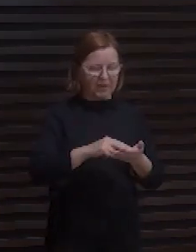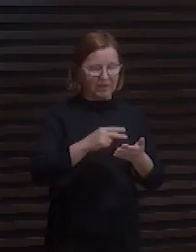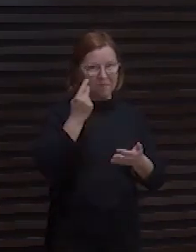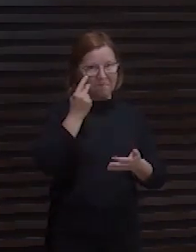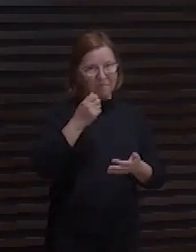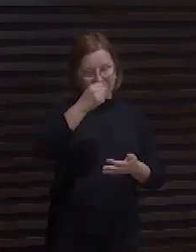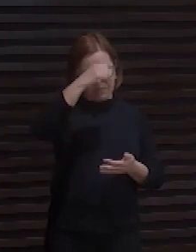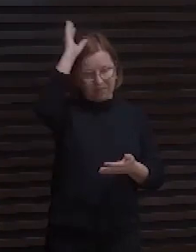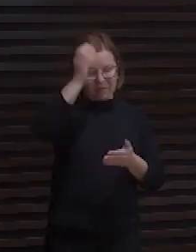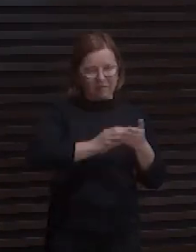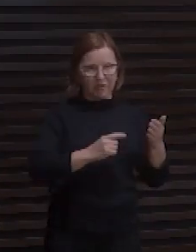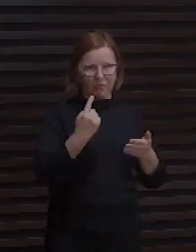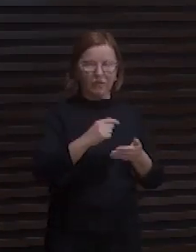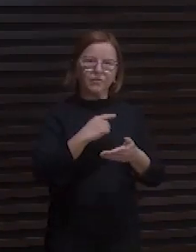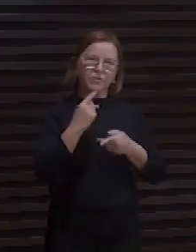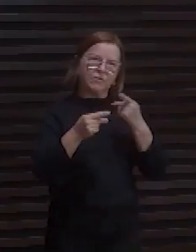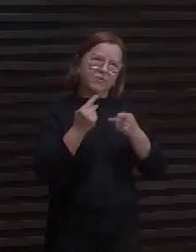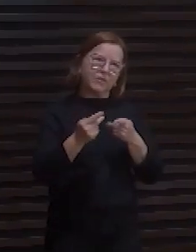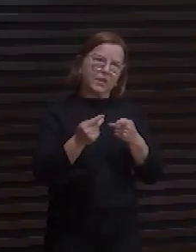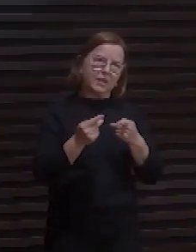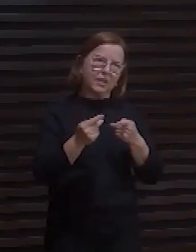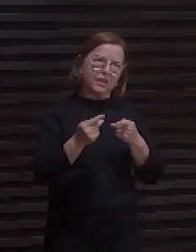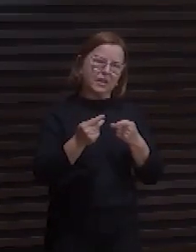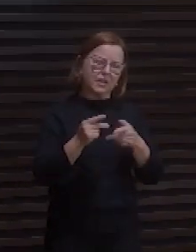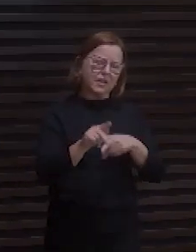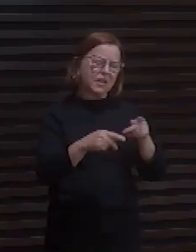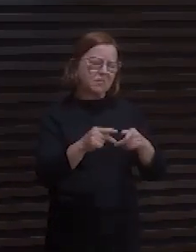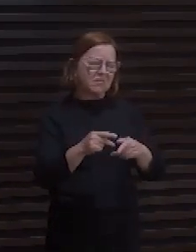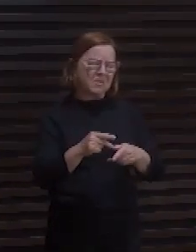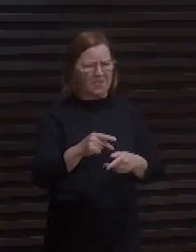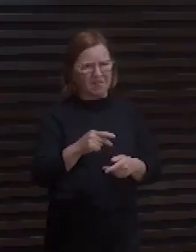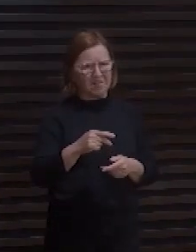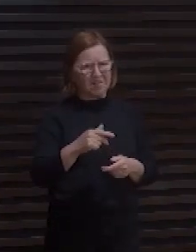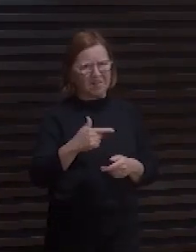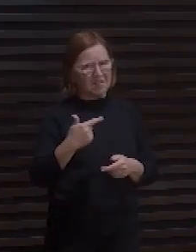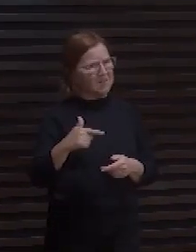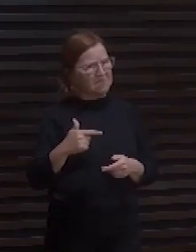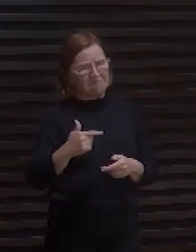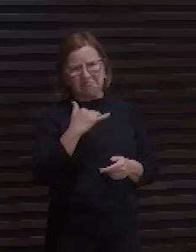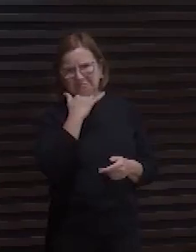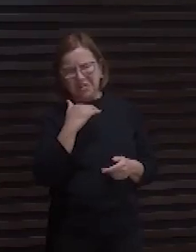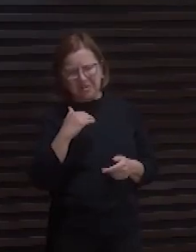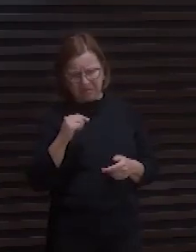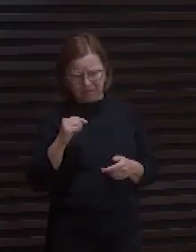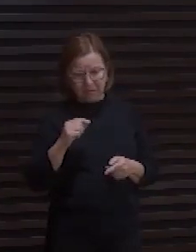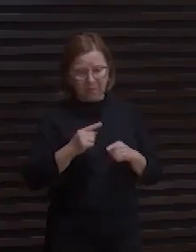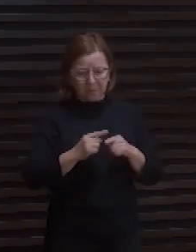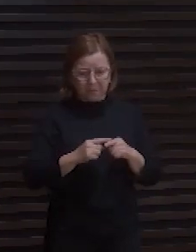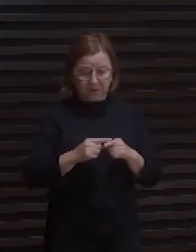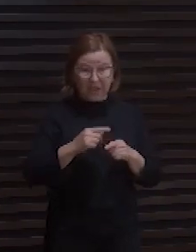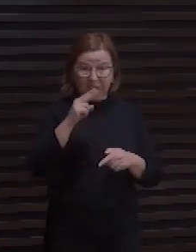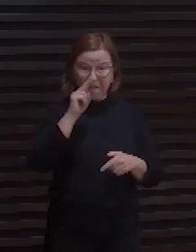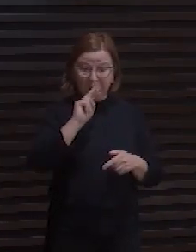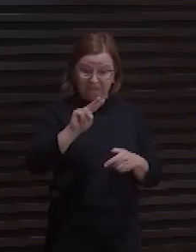1, diz que os homens são indesculpáveis a olharem para as coisas criadas neste mundo, Romanos 1:20,